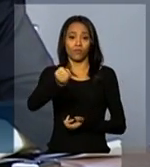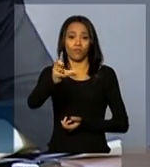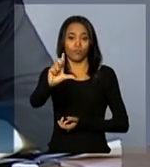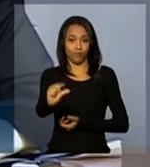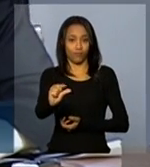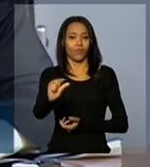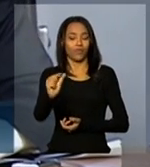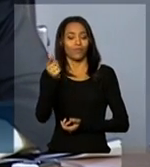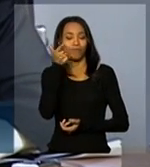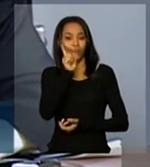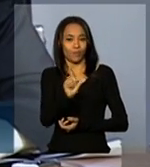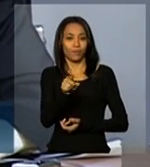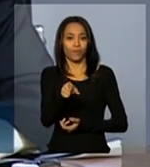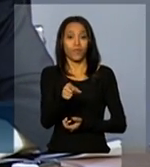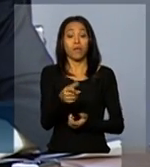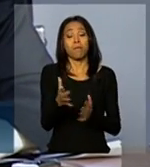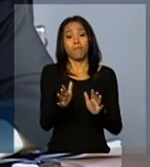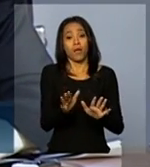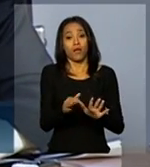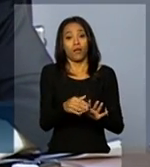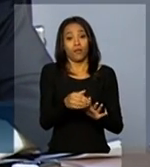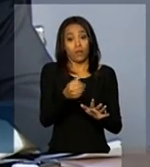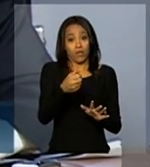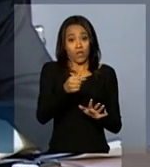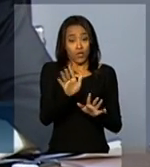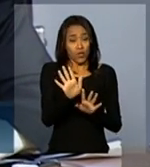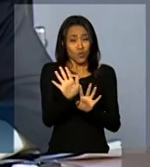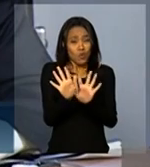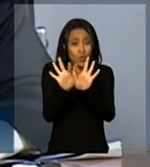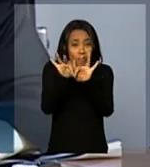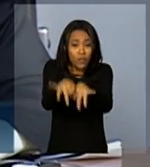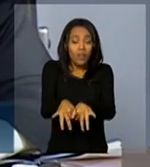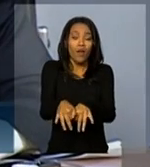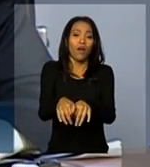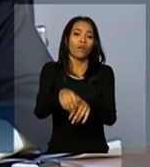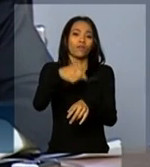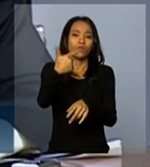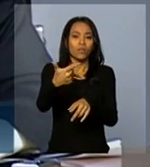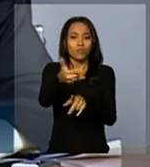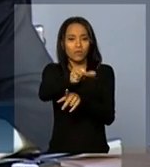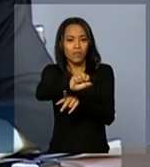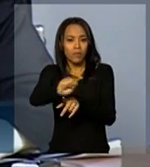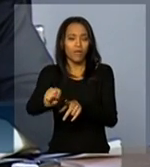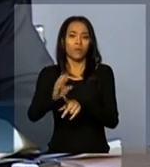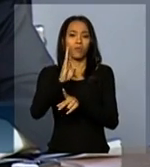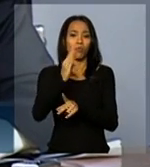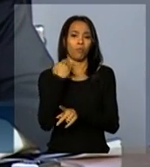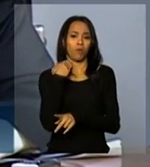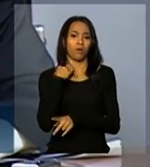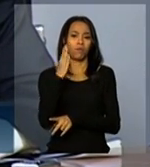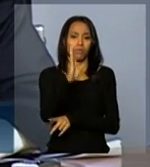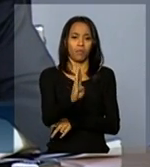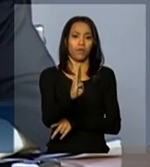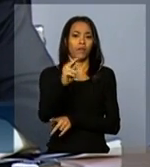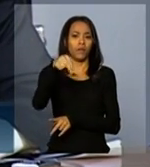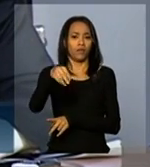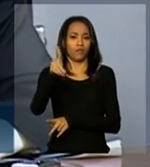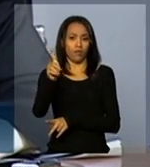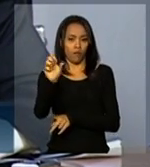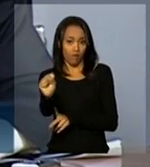teve essa concentração. No segundo semestre, no final do segundo semestre, o BNDES diminuiu um pouco